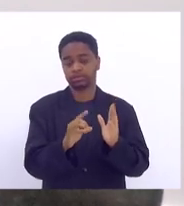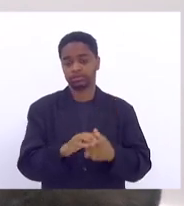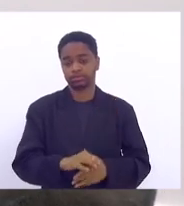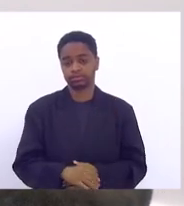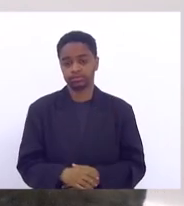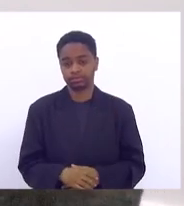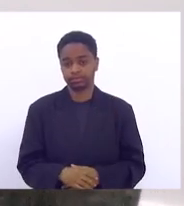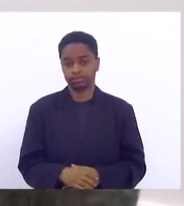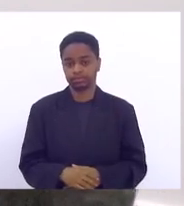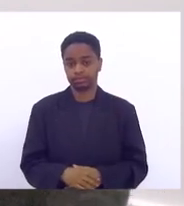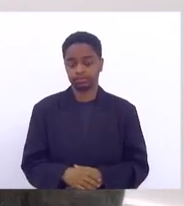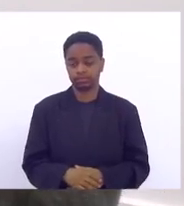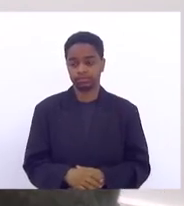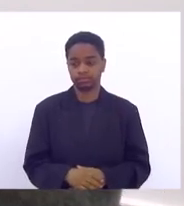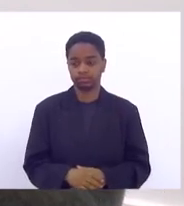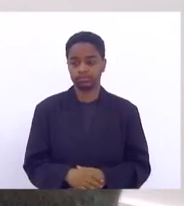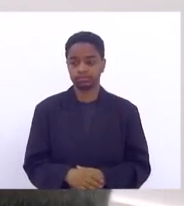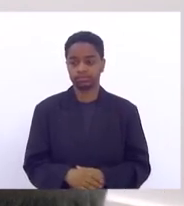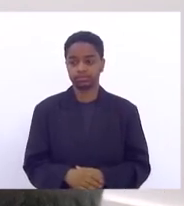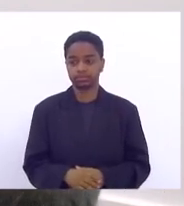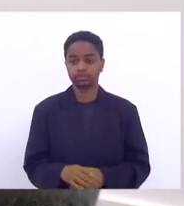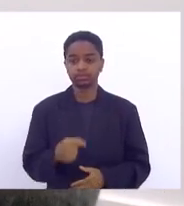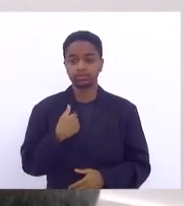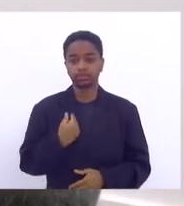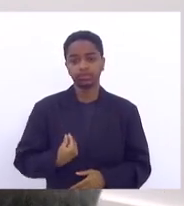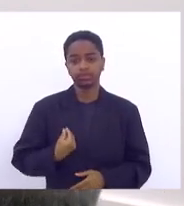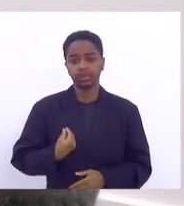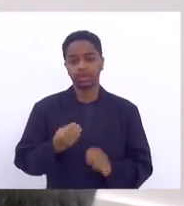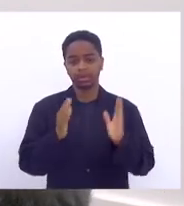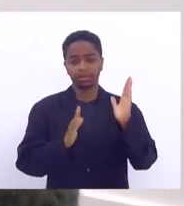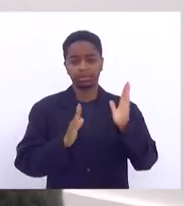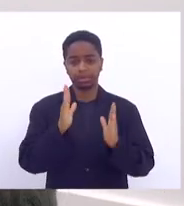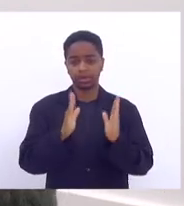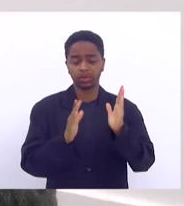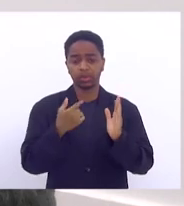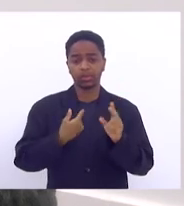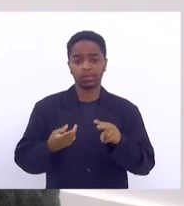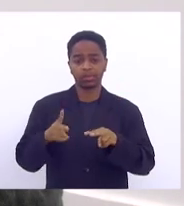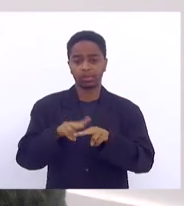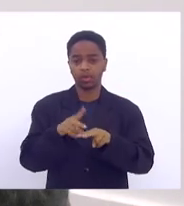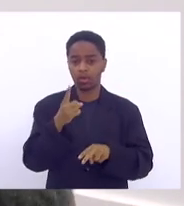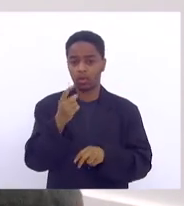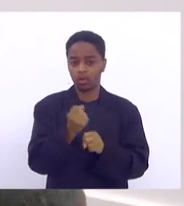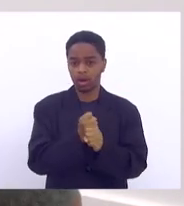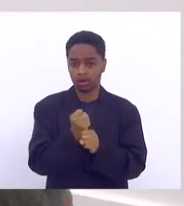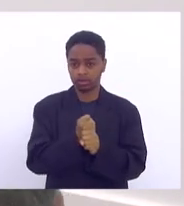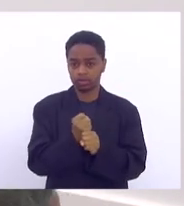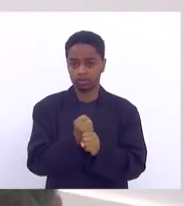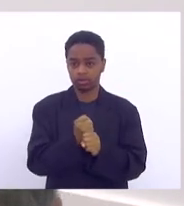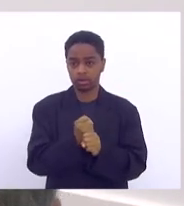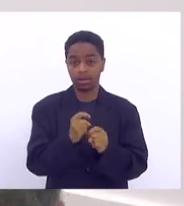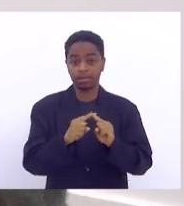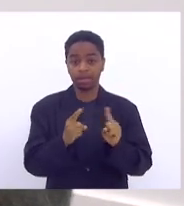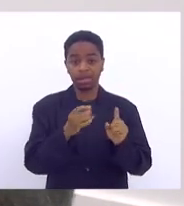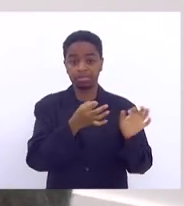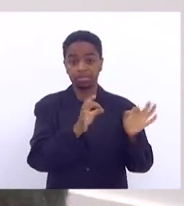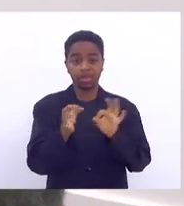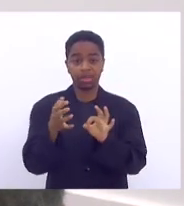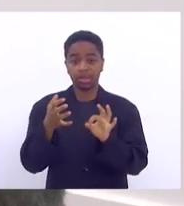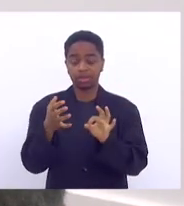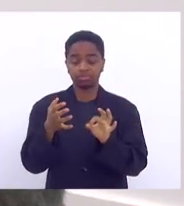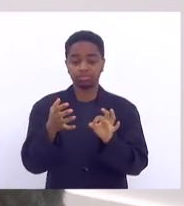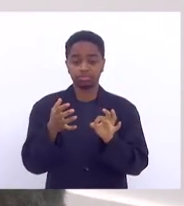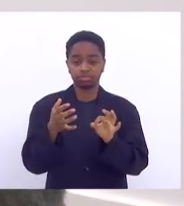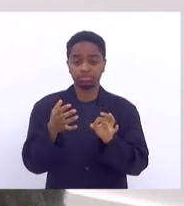né eu passei por um deserto fui um fui ao cárcere durante um ano sem ser ouvido até